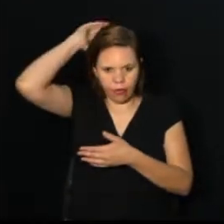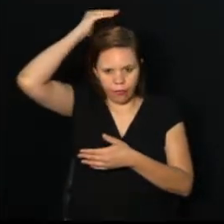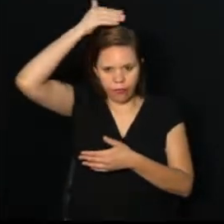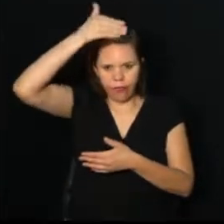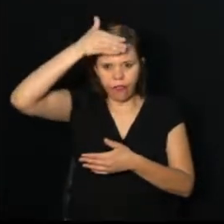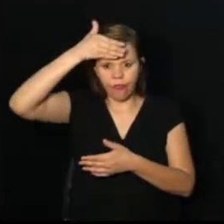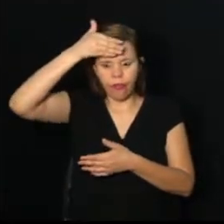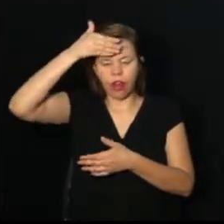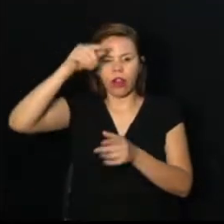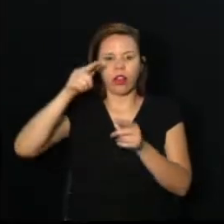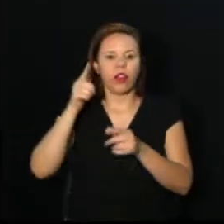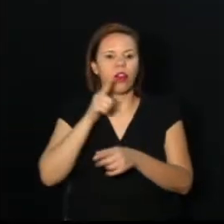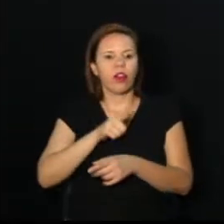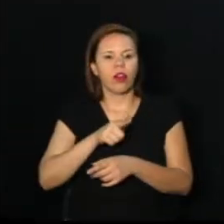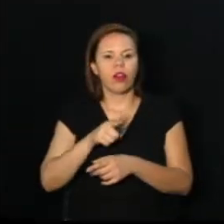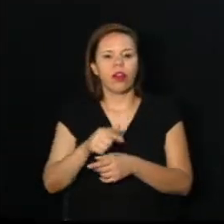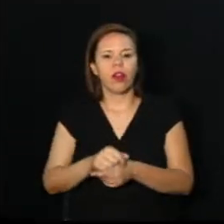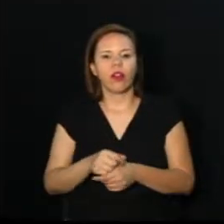eu vou,